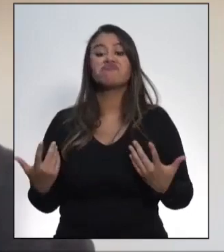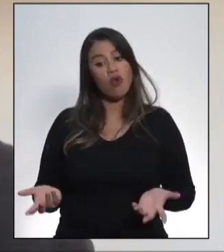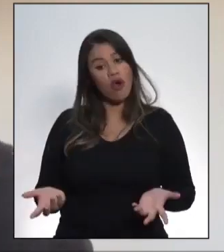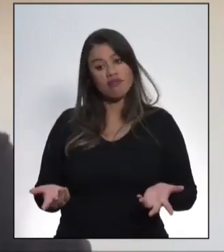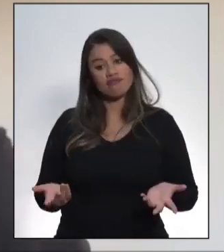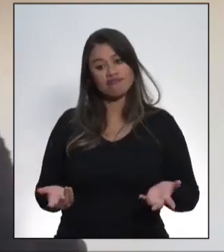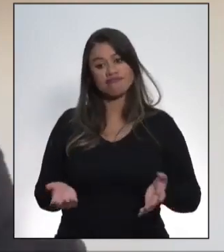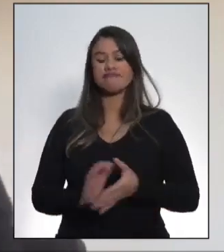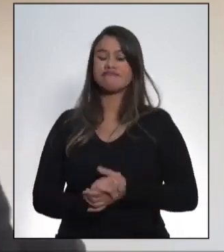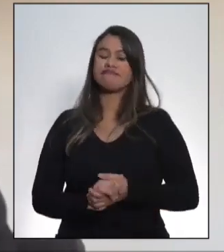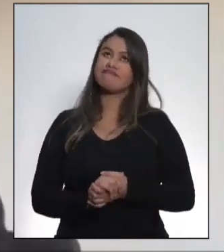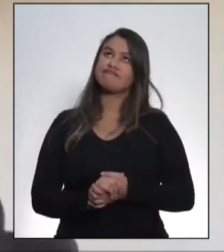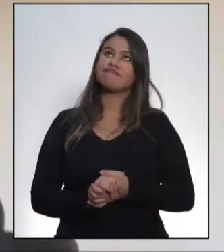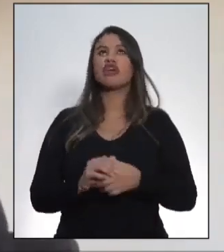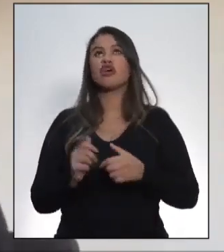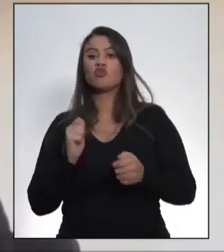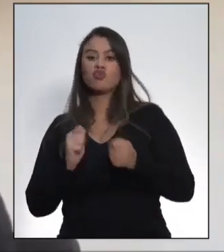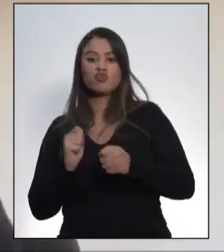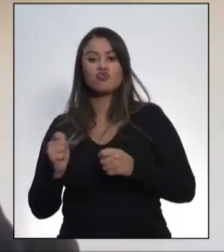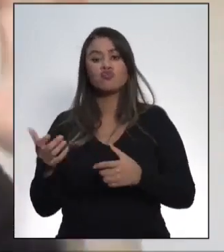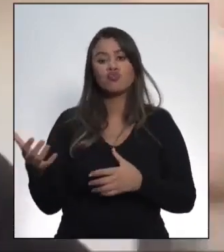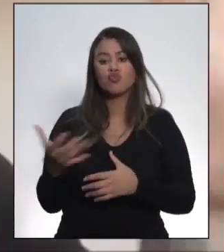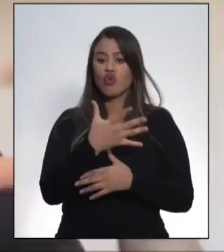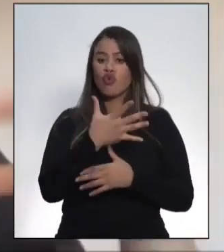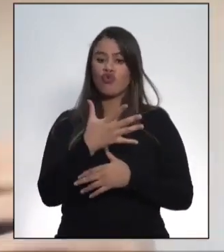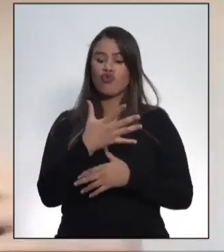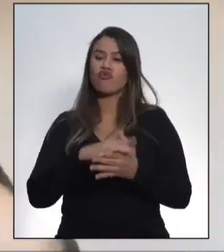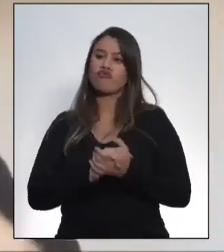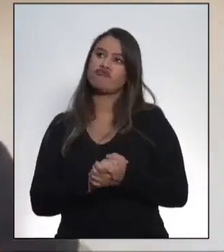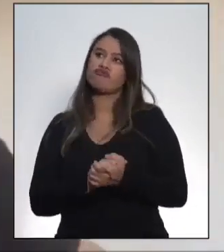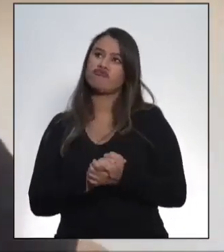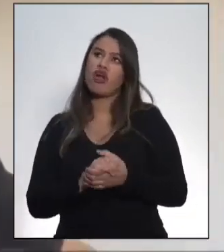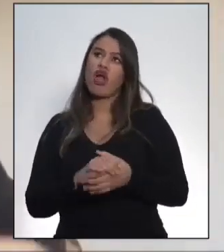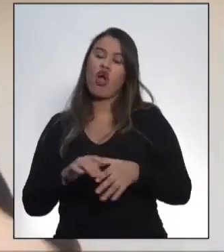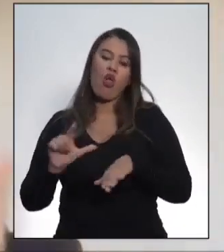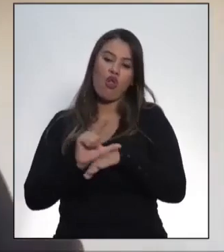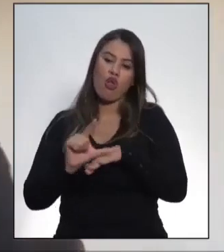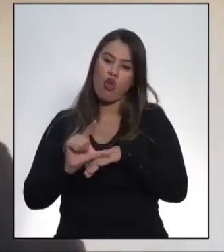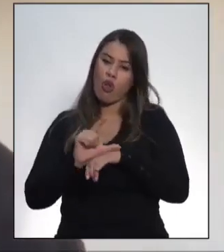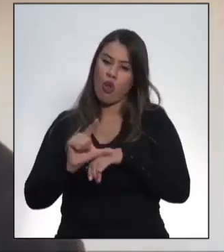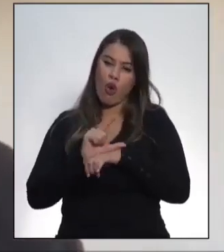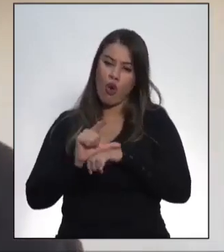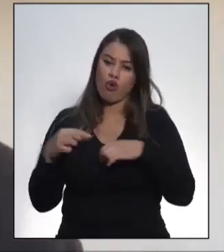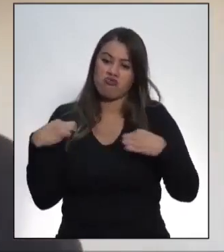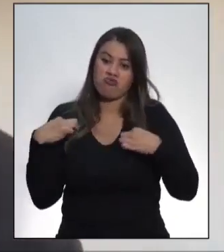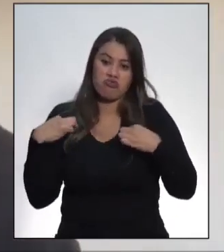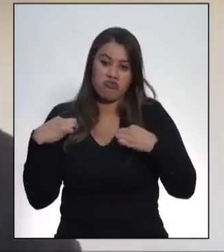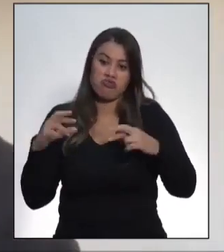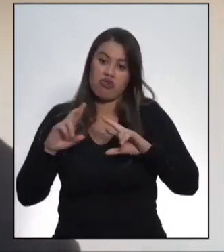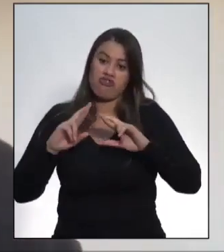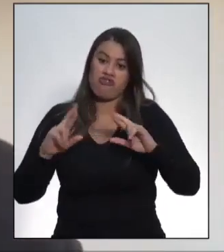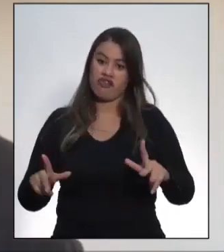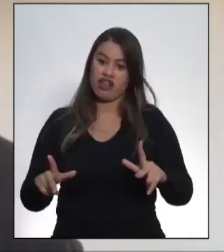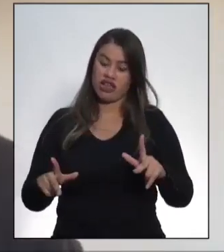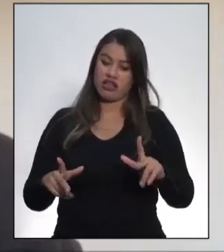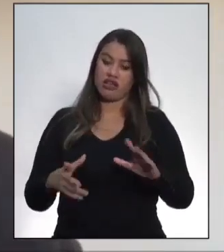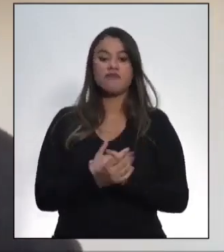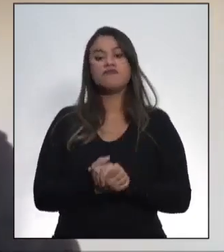querer vender? É um game novo? É uma loja com camisas de um tipo diferente?